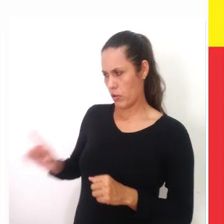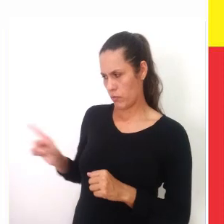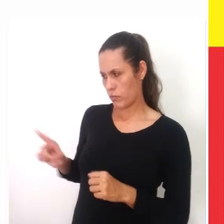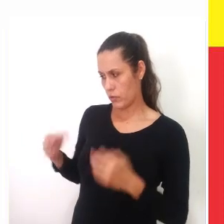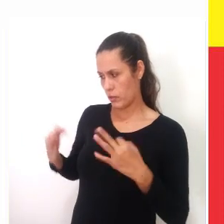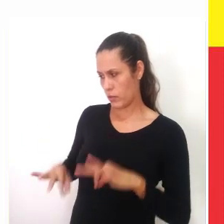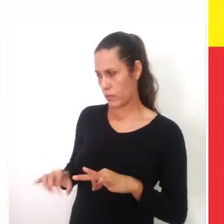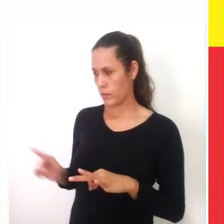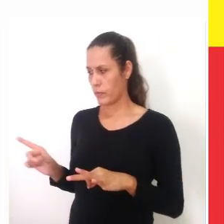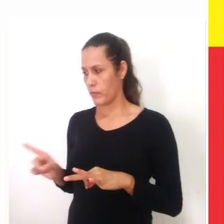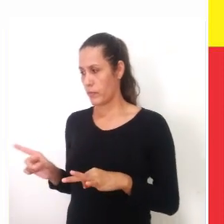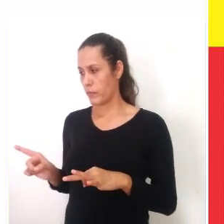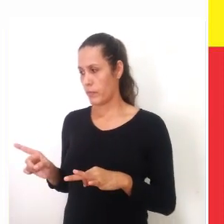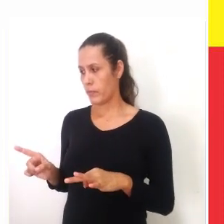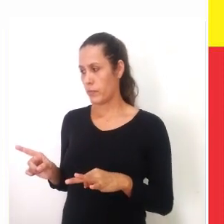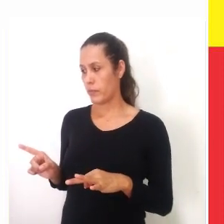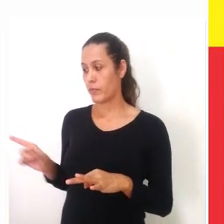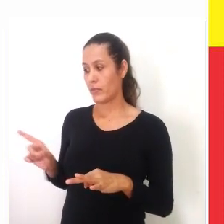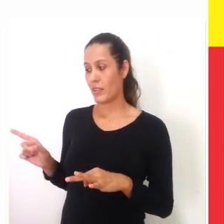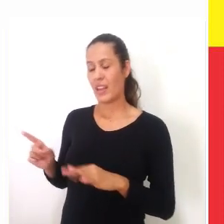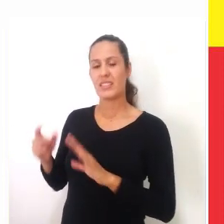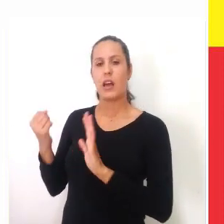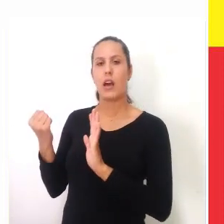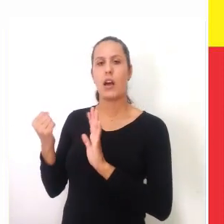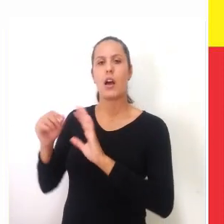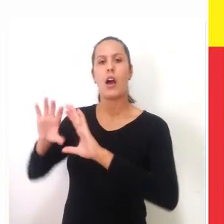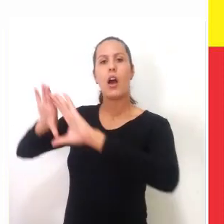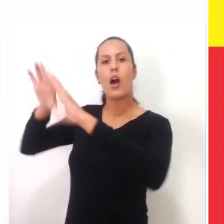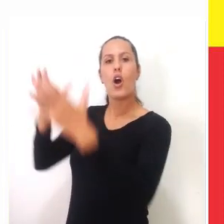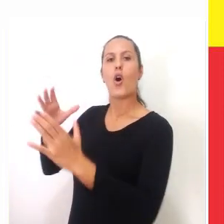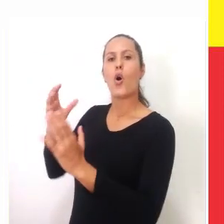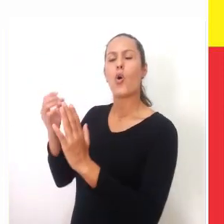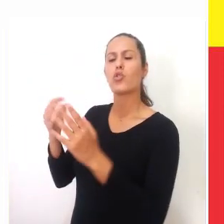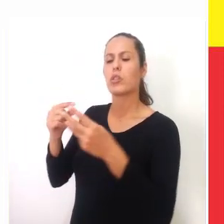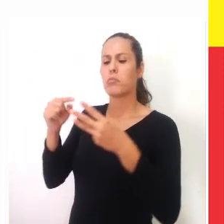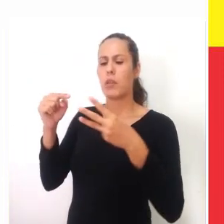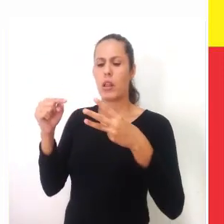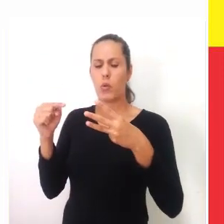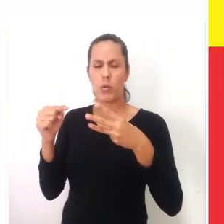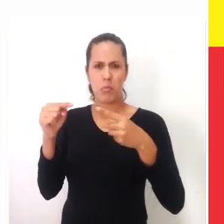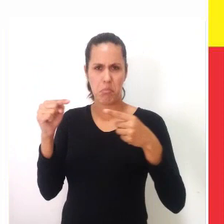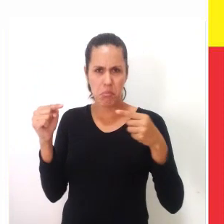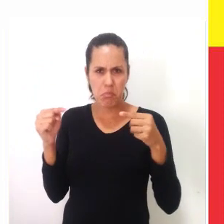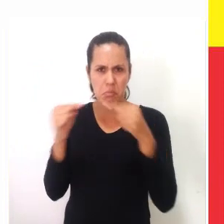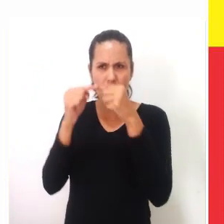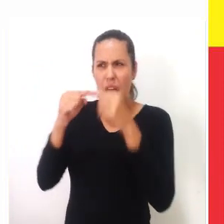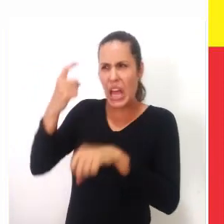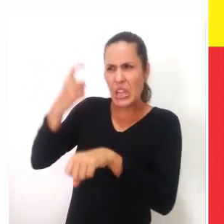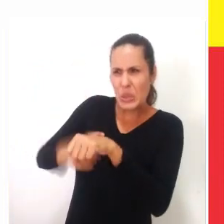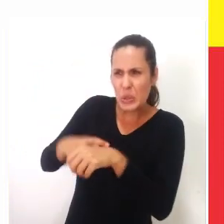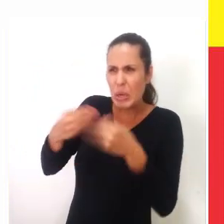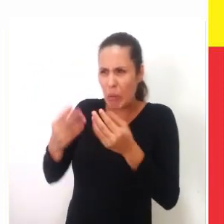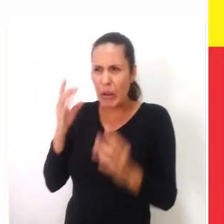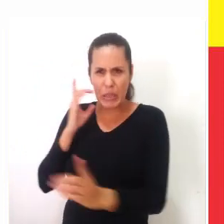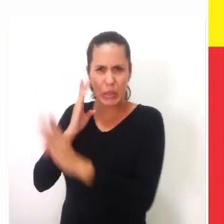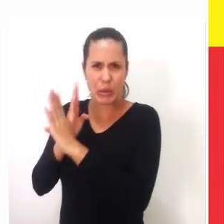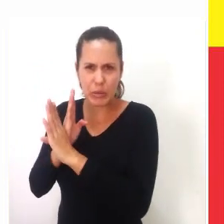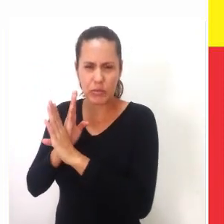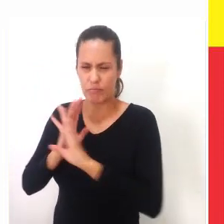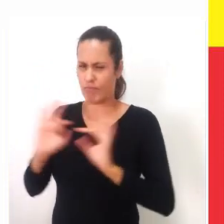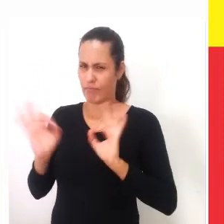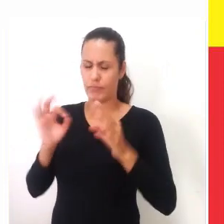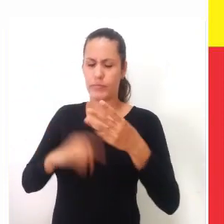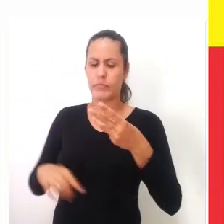aí. Isso aí, nessa imagem, nessa rocha, é uma mumificação? Não, não tem parte mole, não tem parte